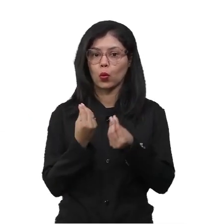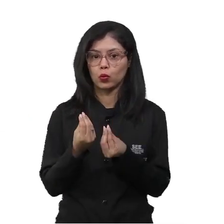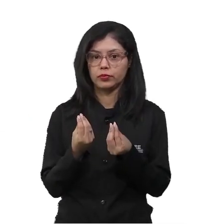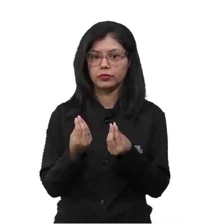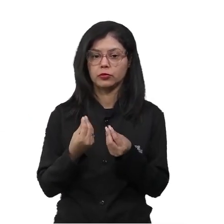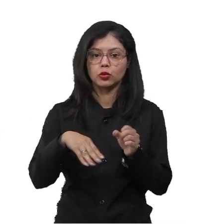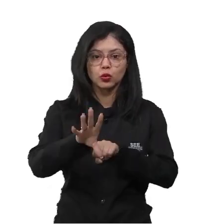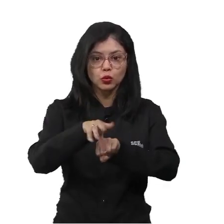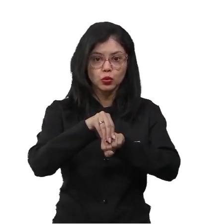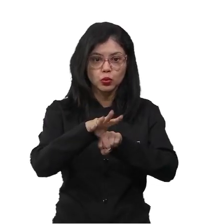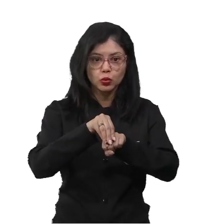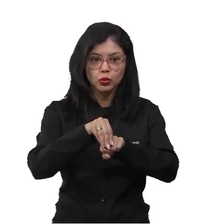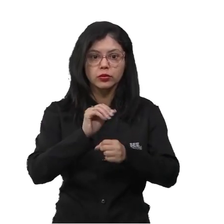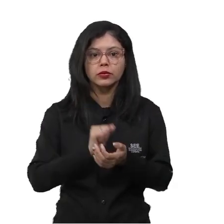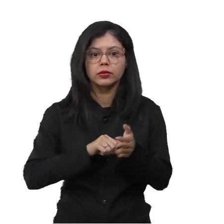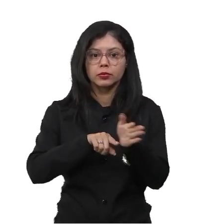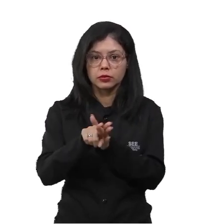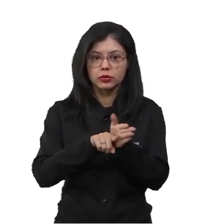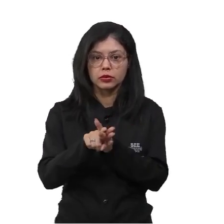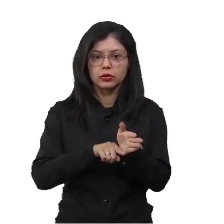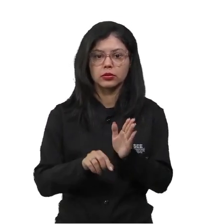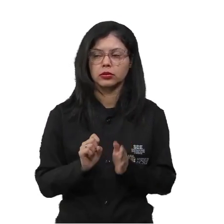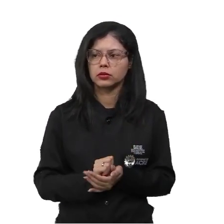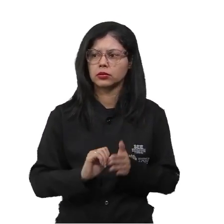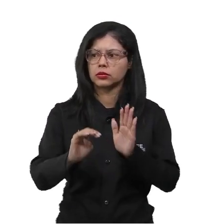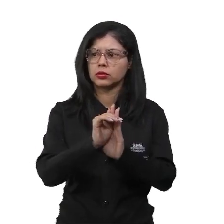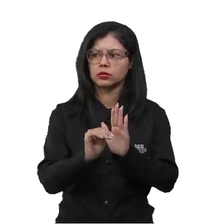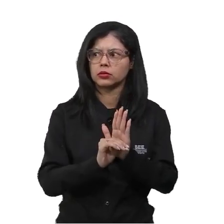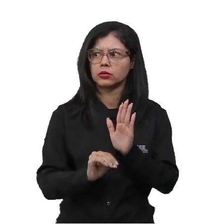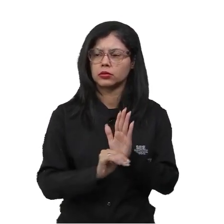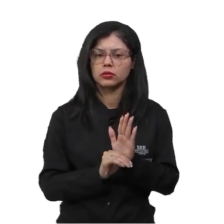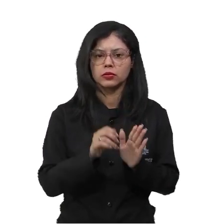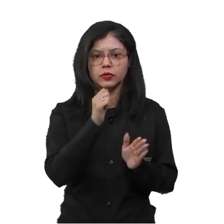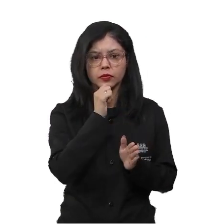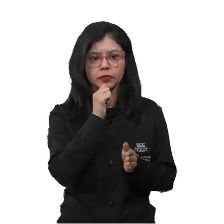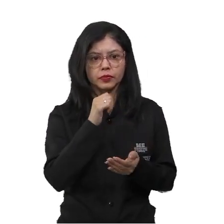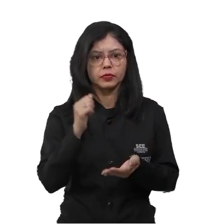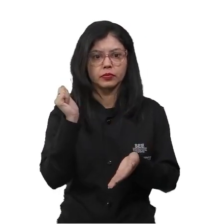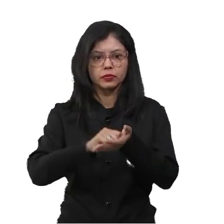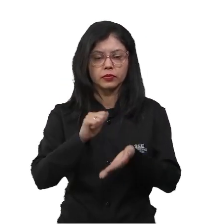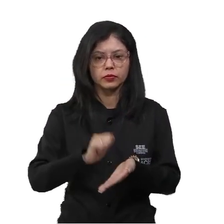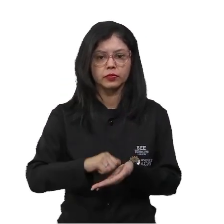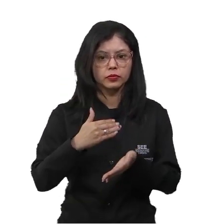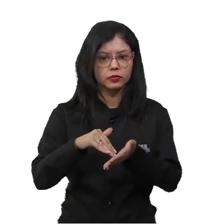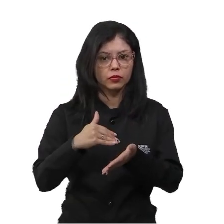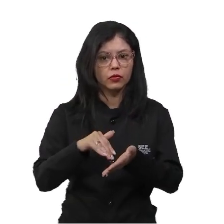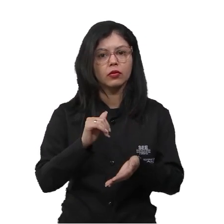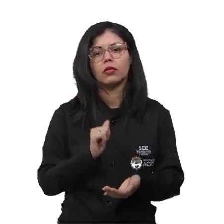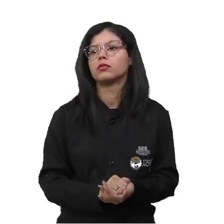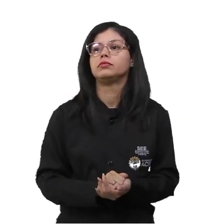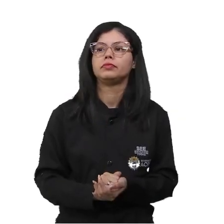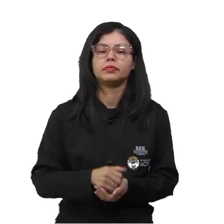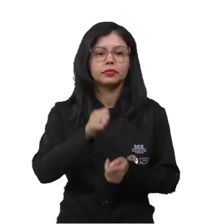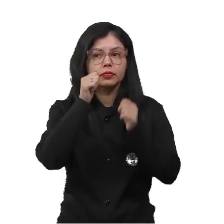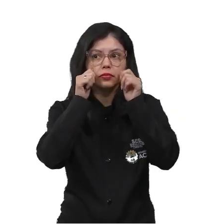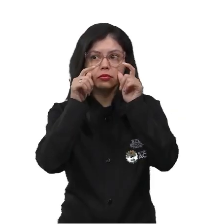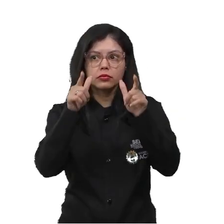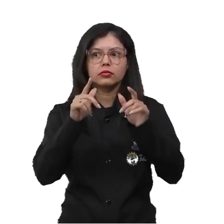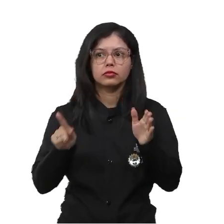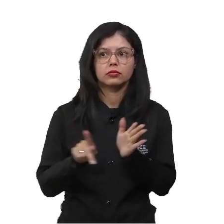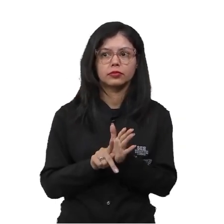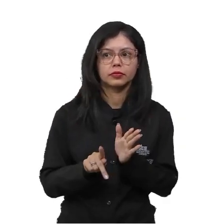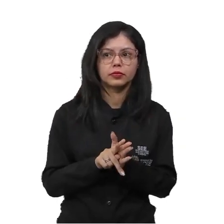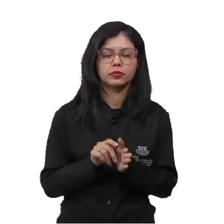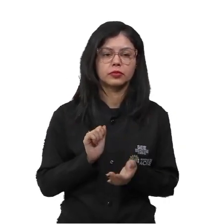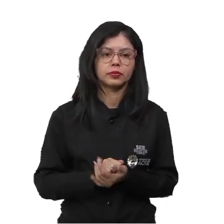coleta: censos, pesquisa por amostragem, registros administrativos, né? Então, prestem bem atenção.